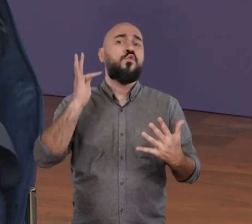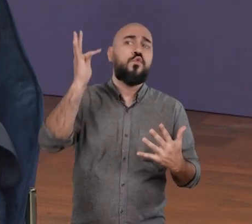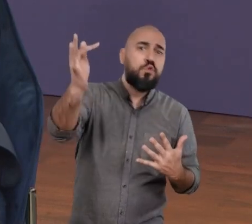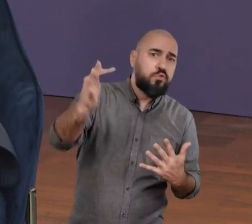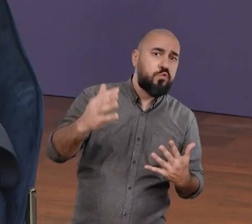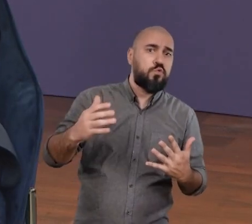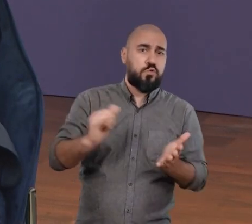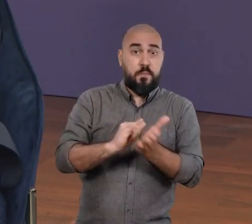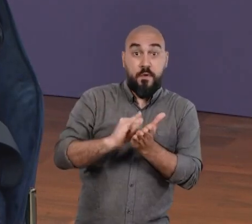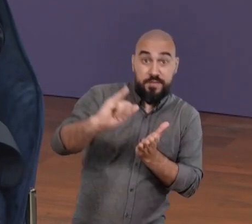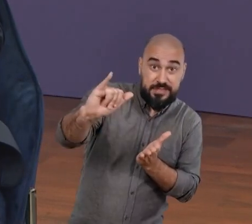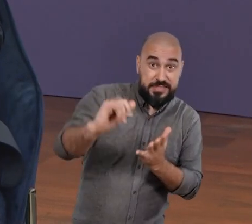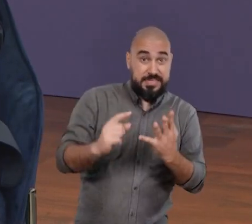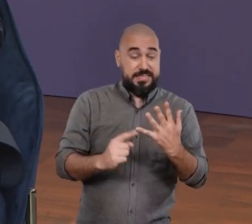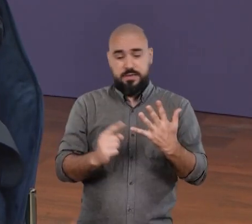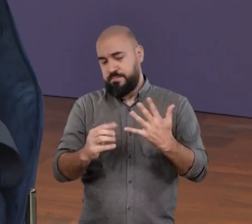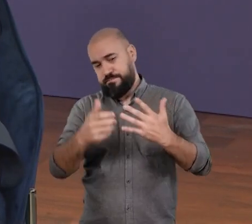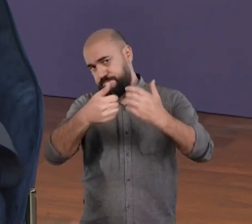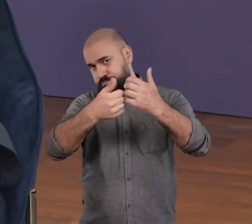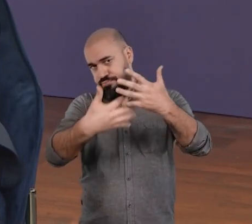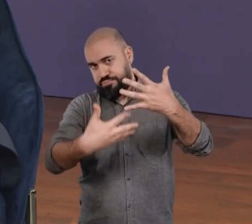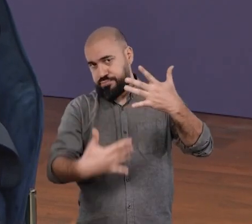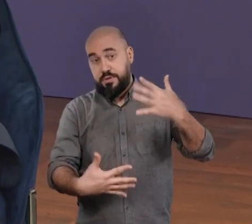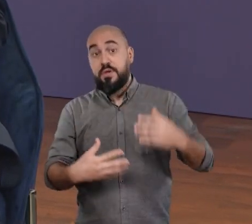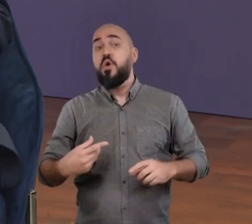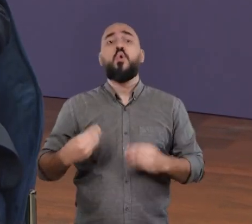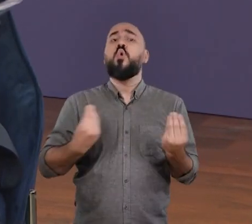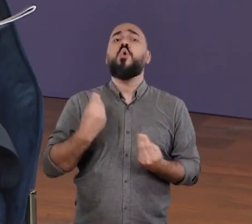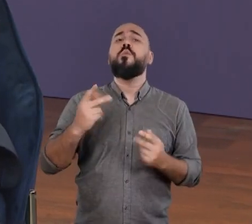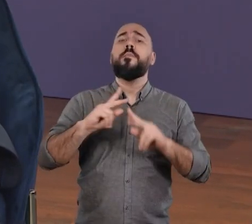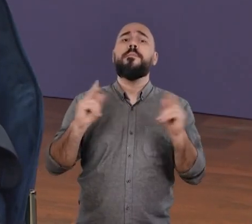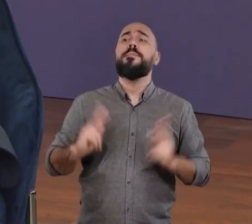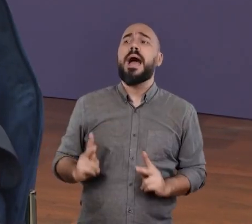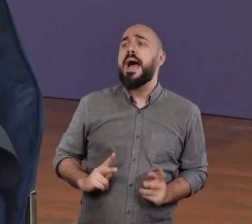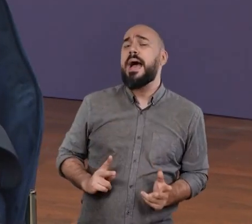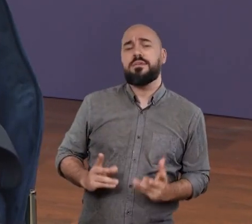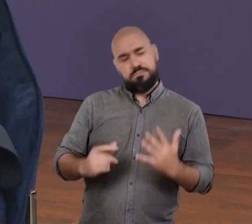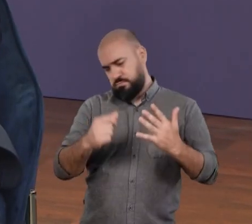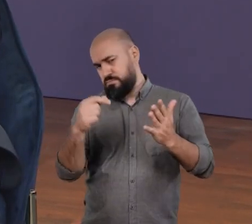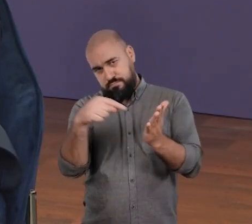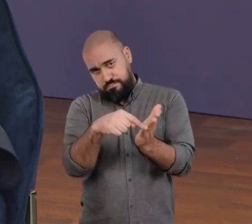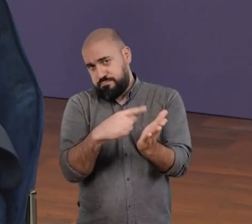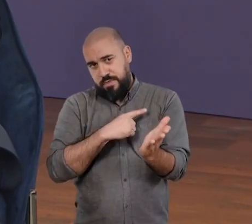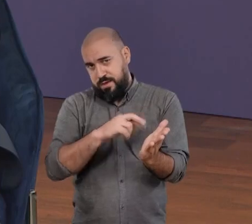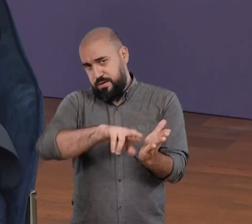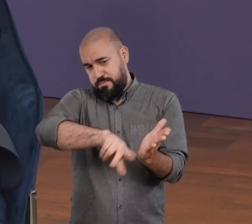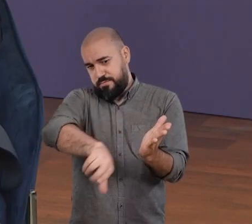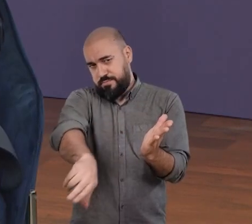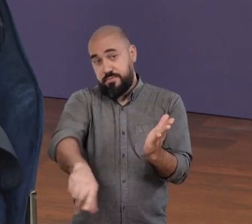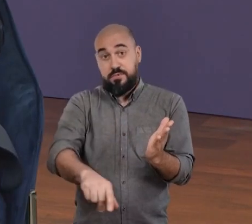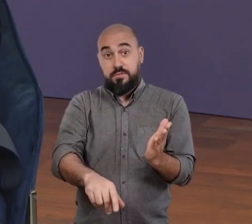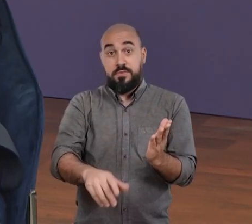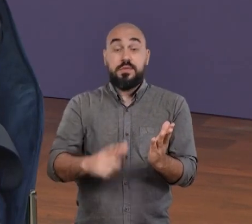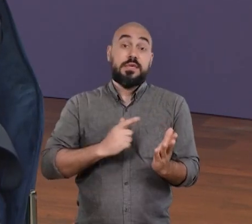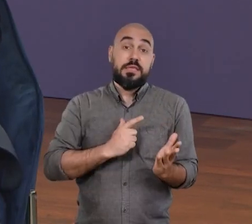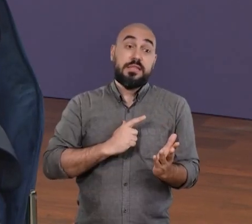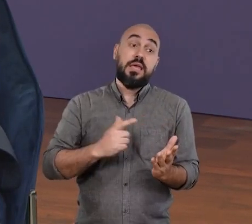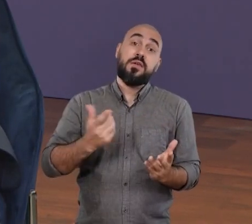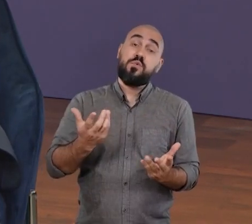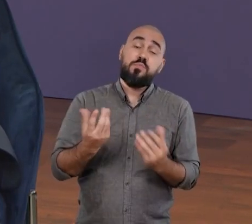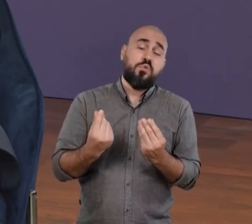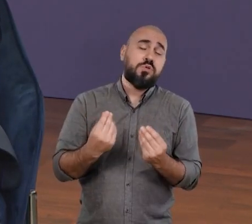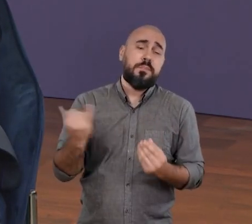futuro, sobre como ter paz no meio da tempestade. E eu quero te apresentar um desses estudos